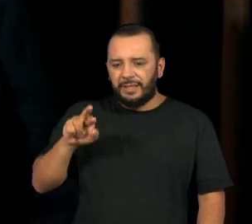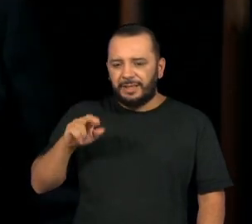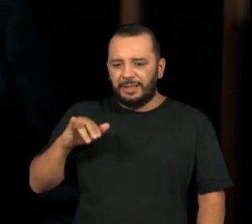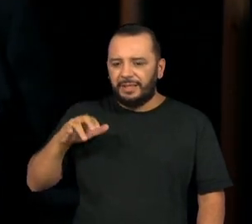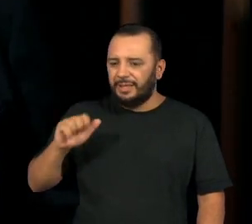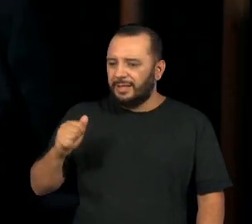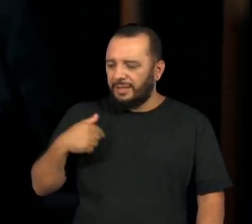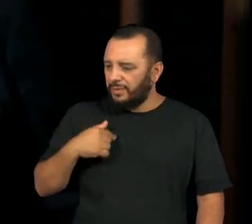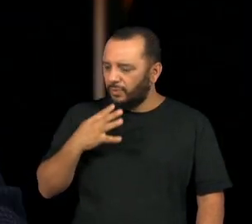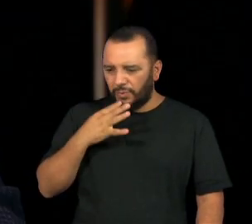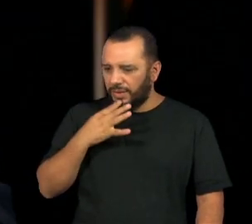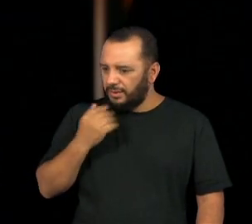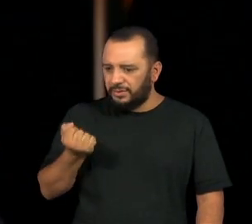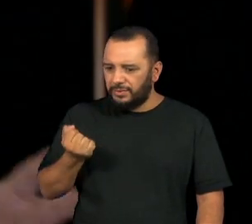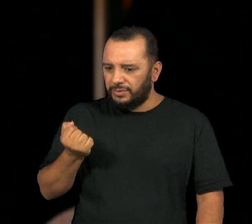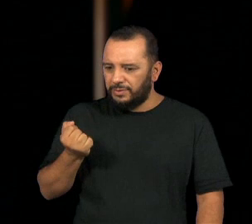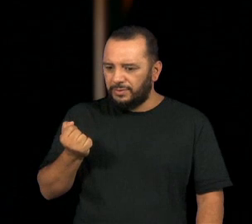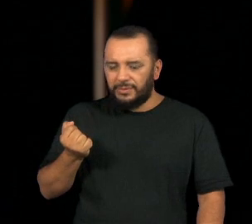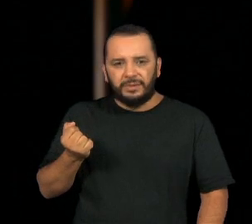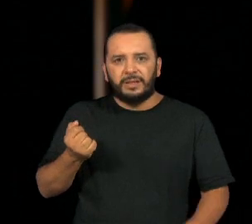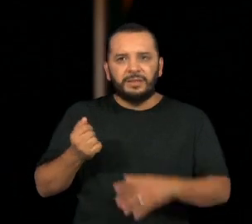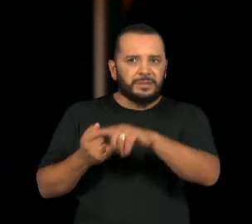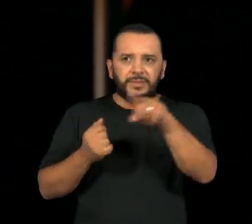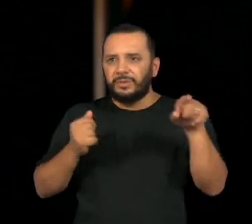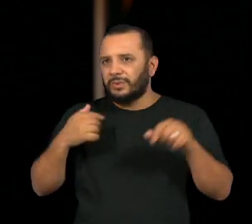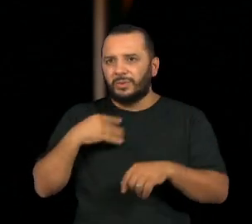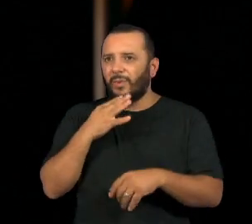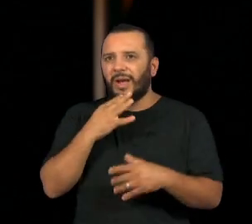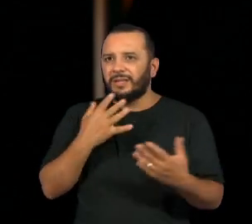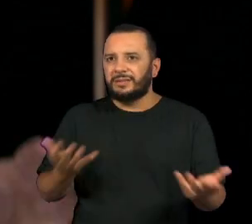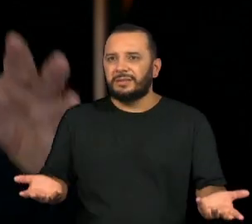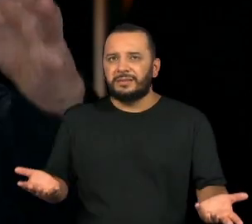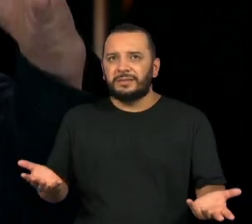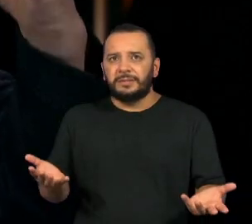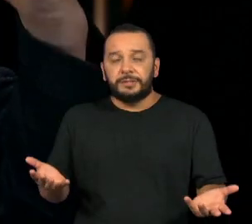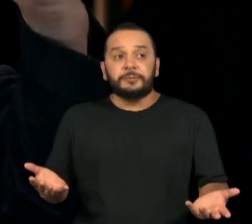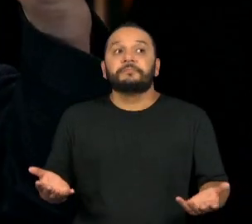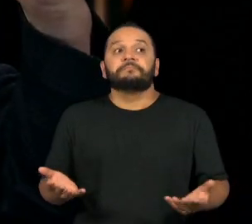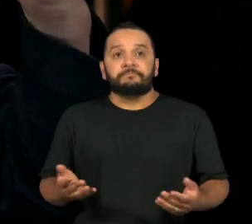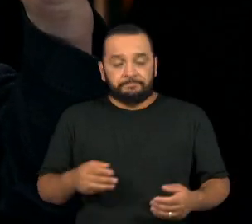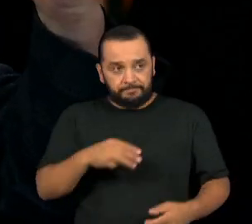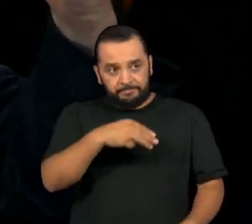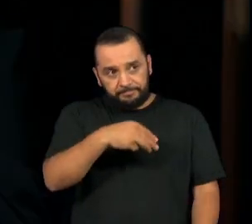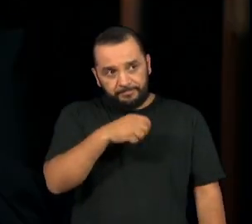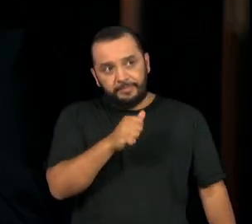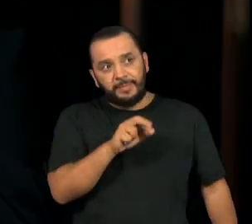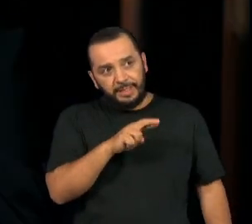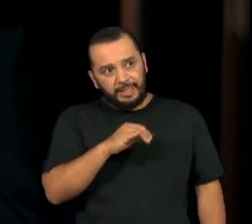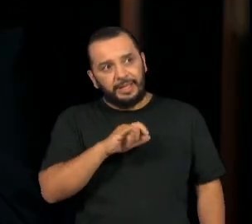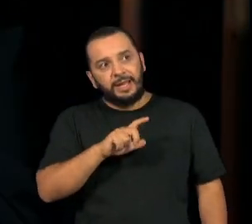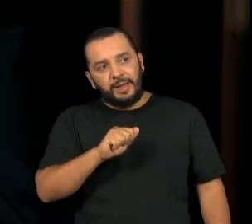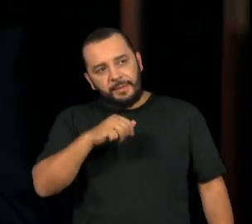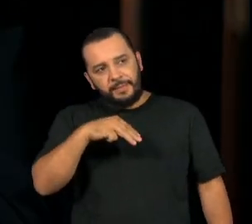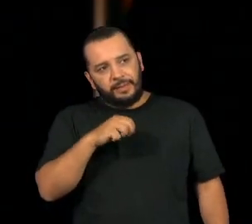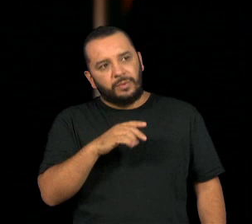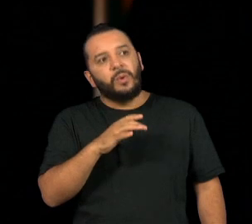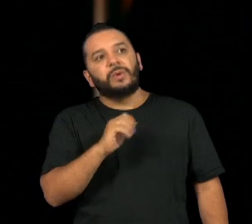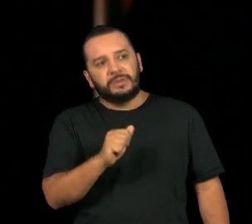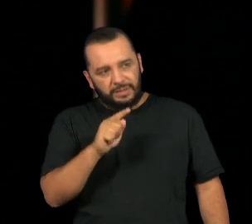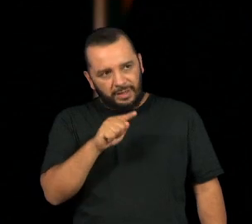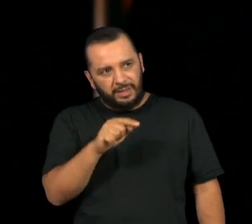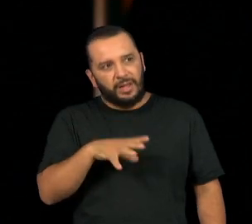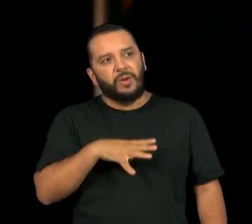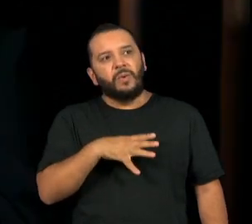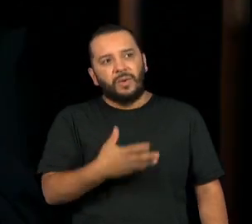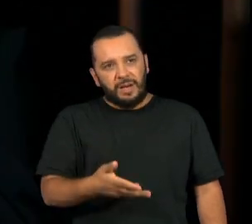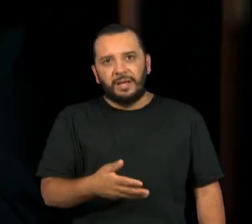ninguém me conhece. Agora, a Marília Mendonça não está nesse... A Marília Mendonça... É um fenômeno, né? É uma mulher de uma coragem.